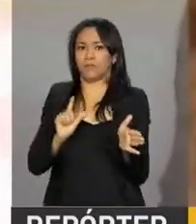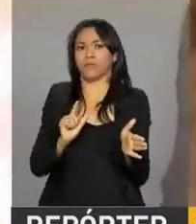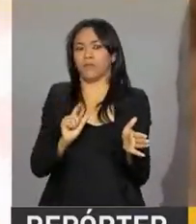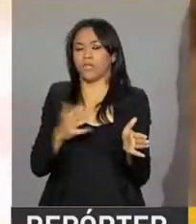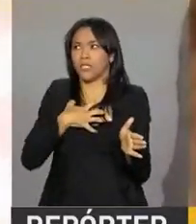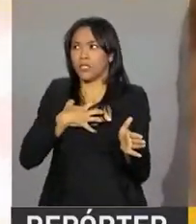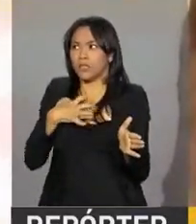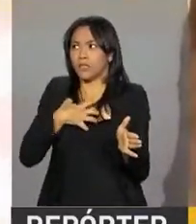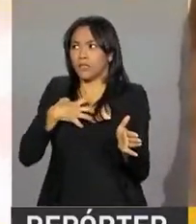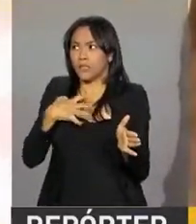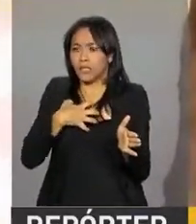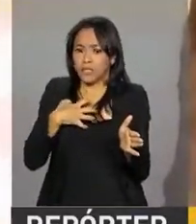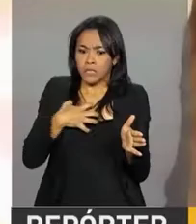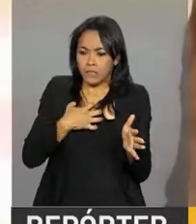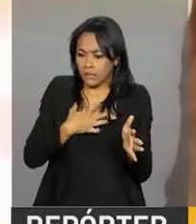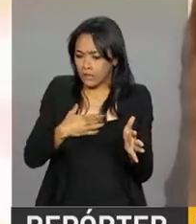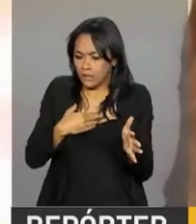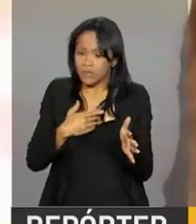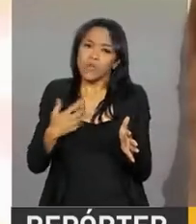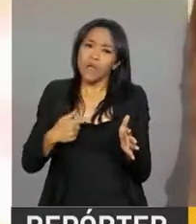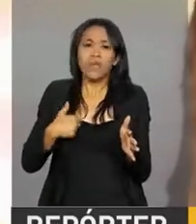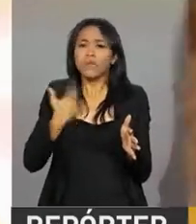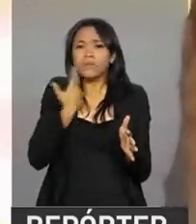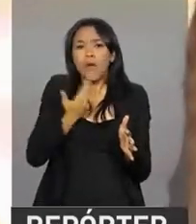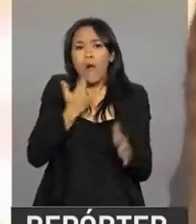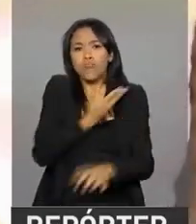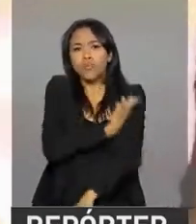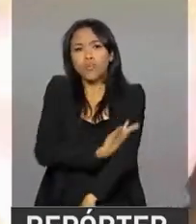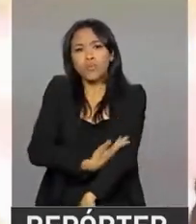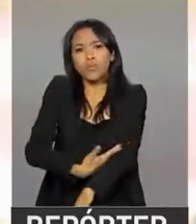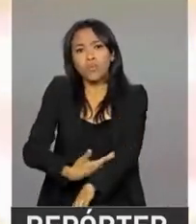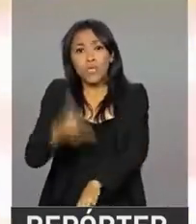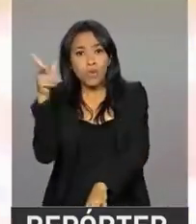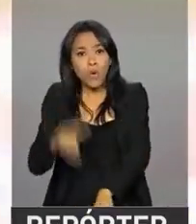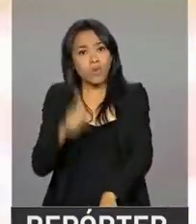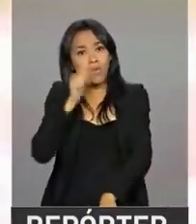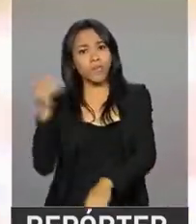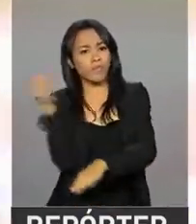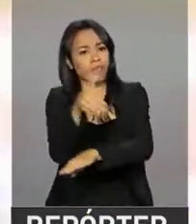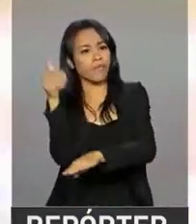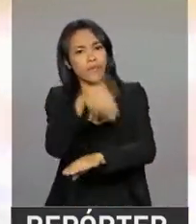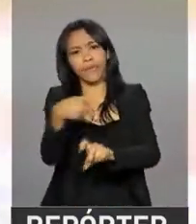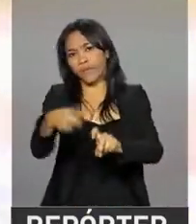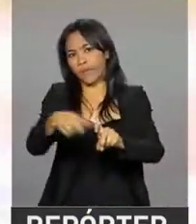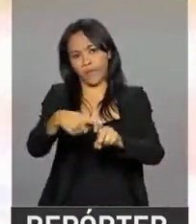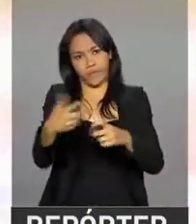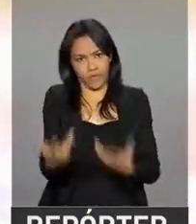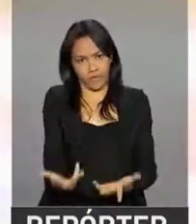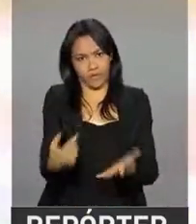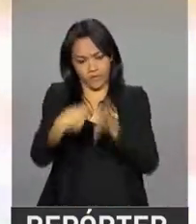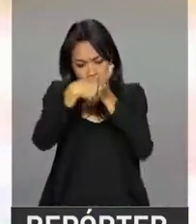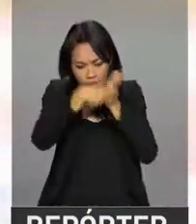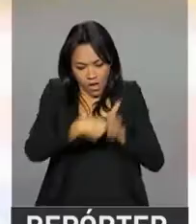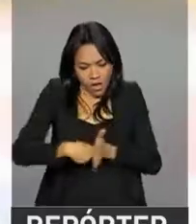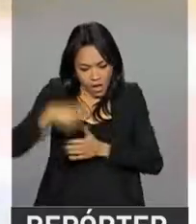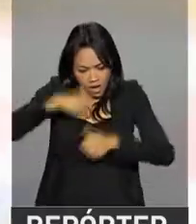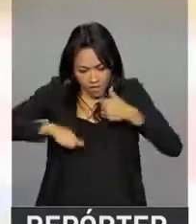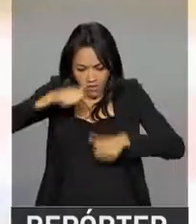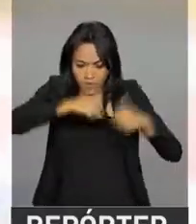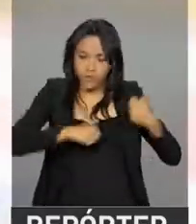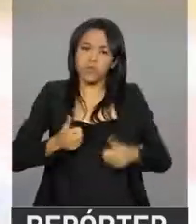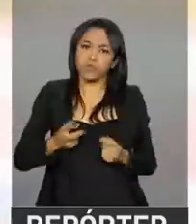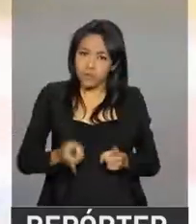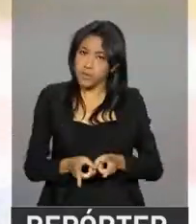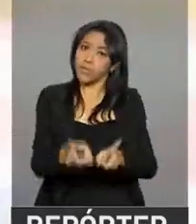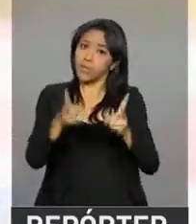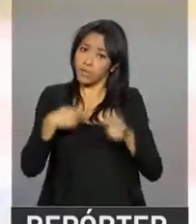sintomas então que eles criar a cultura como isso é muito forte nas mulheres de avaliação regular e contínuo para